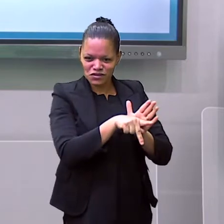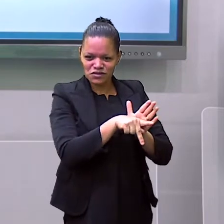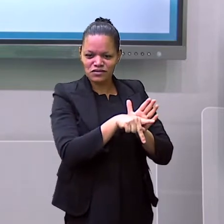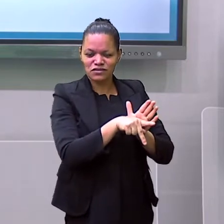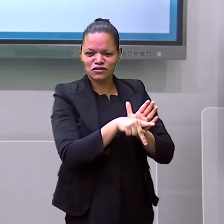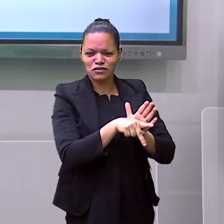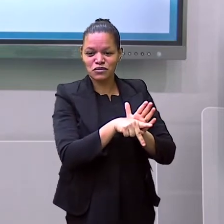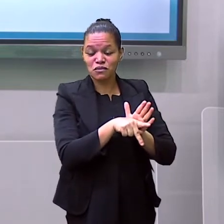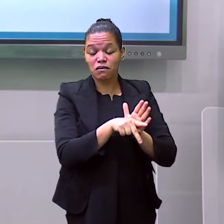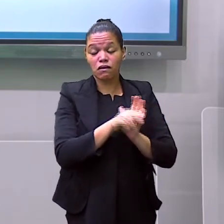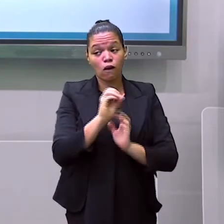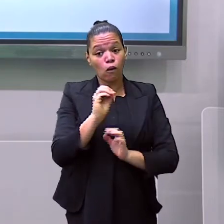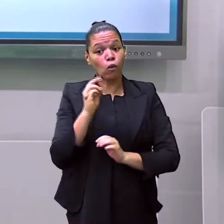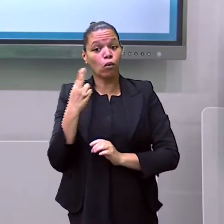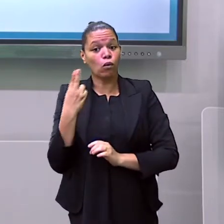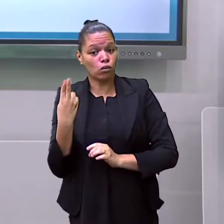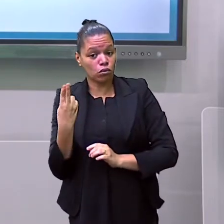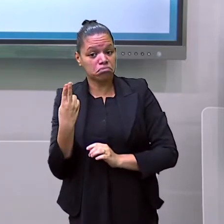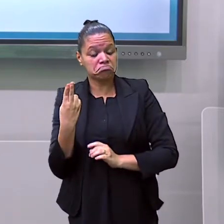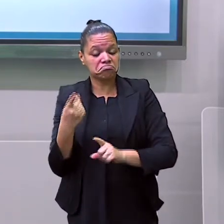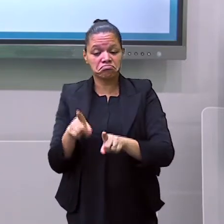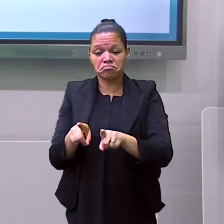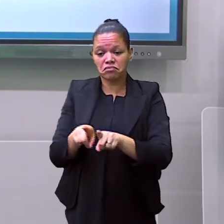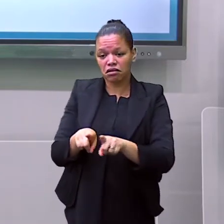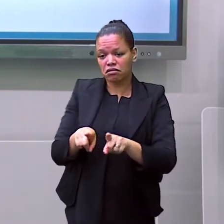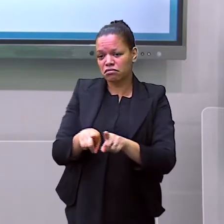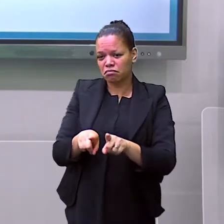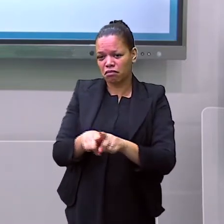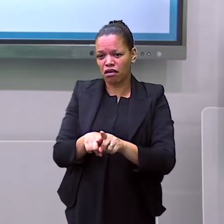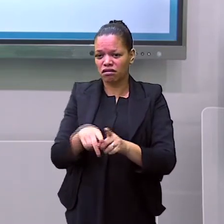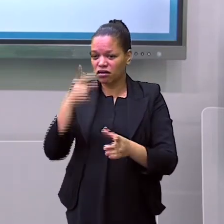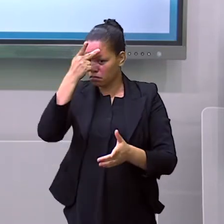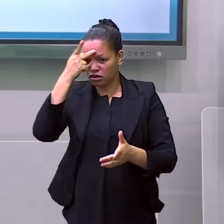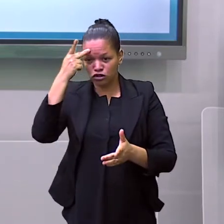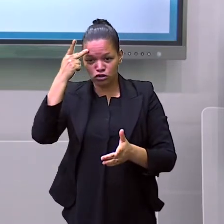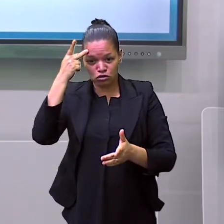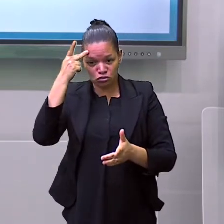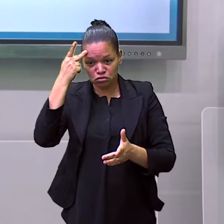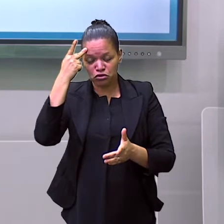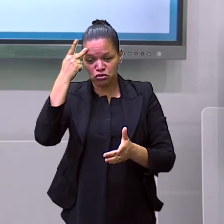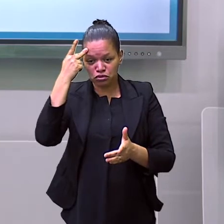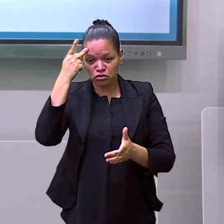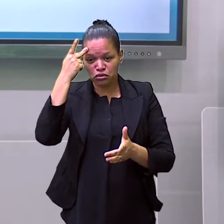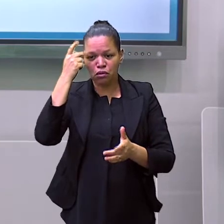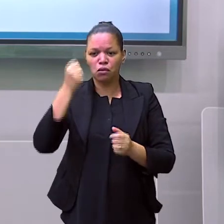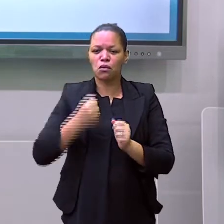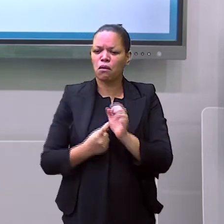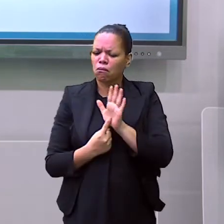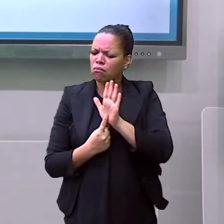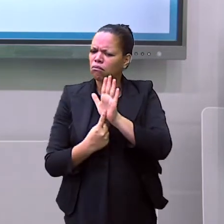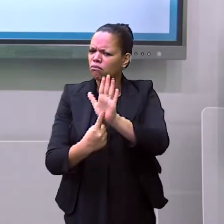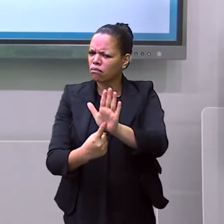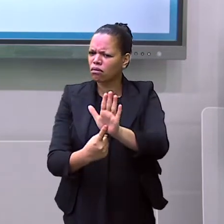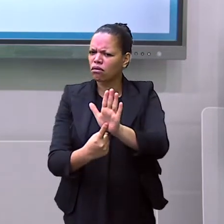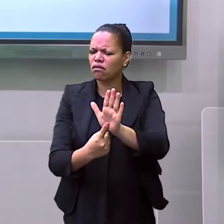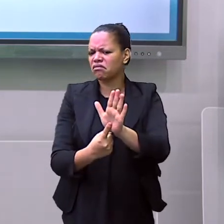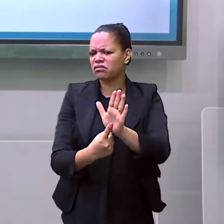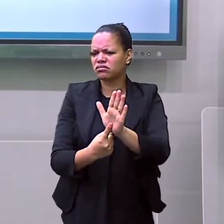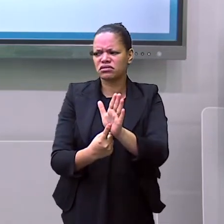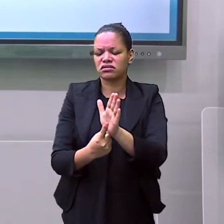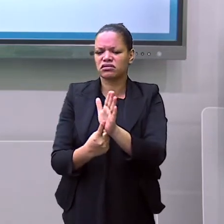para quem esse autor autorizar, tá? Normalmente, ele é utilizado para descrever